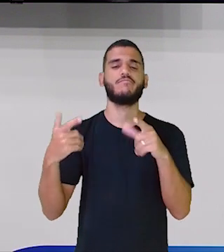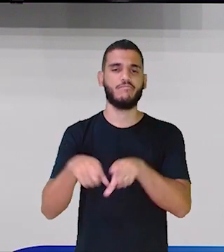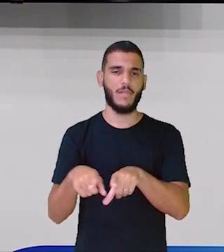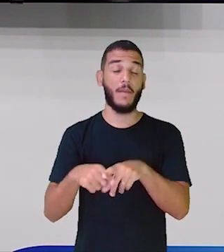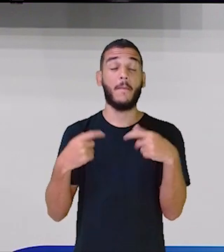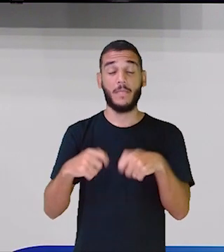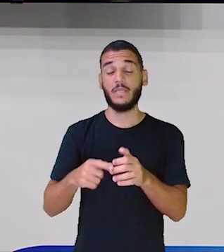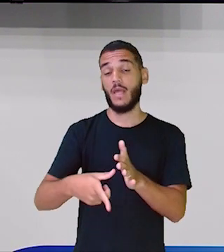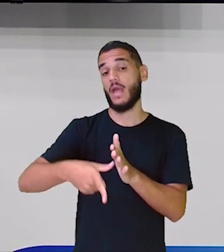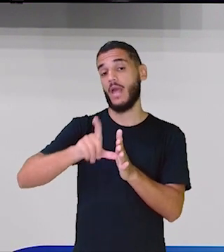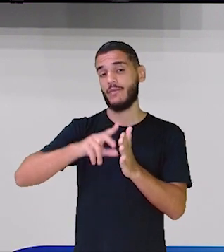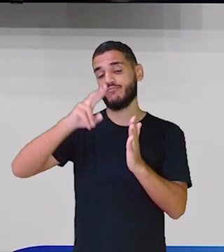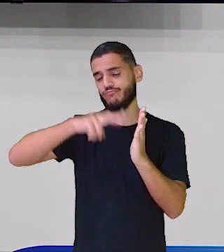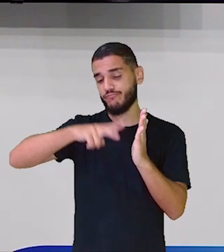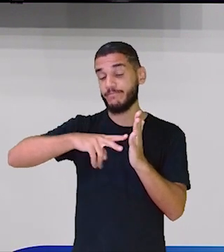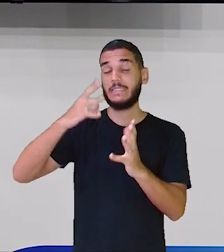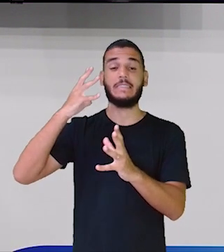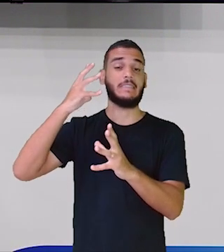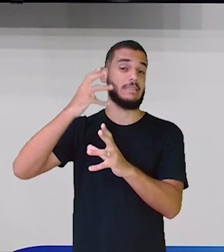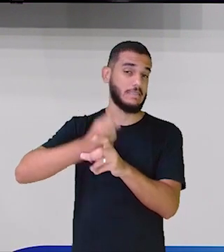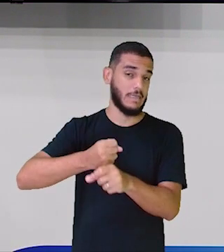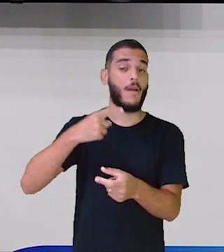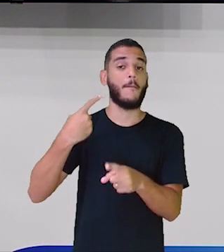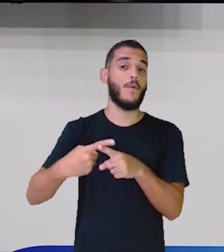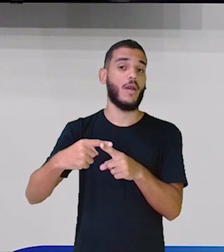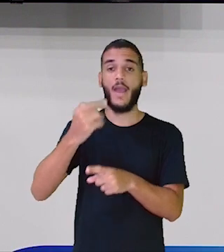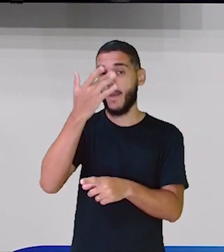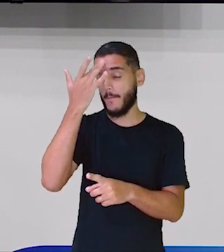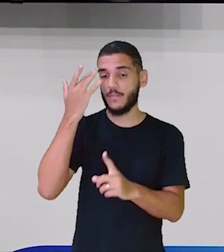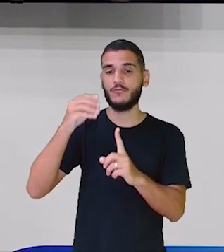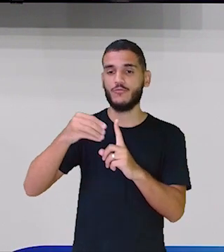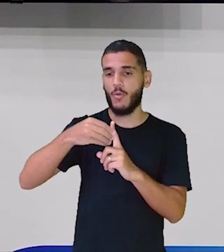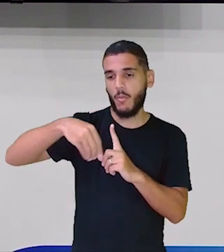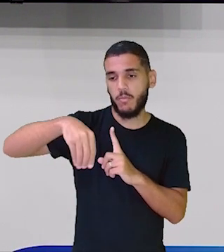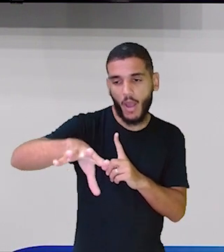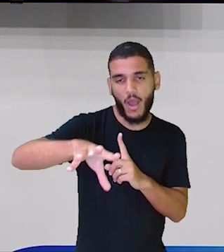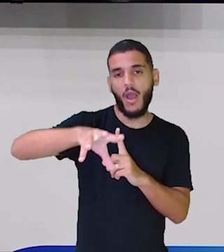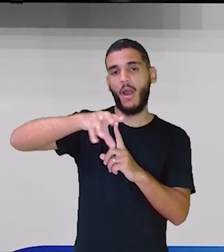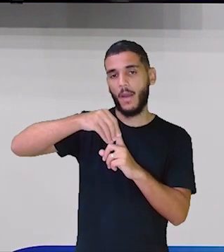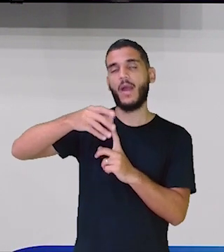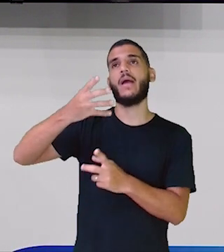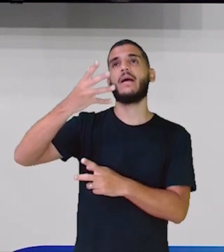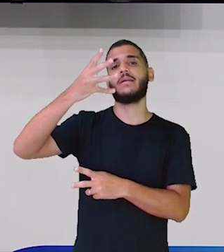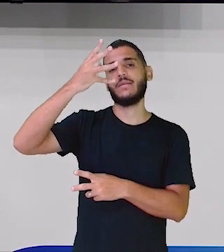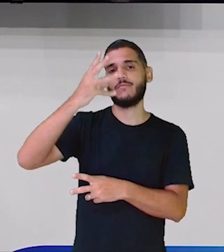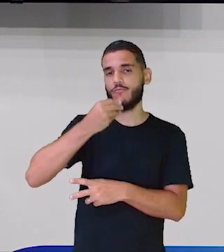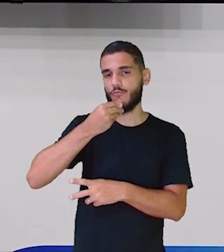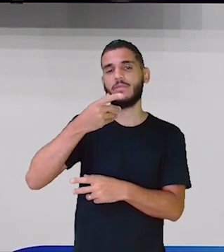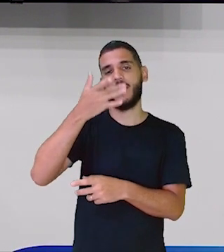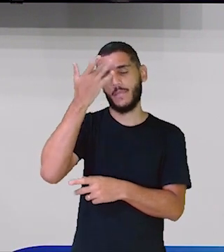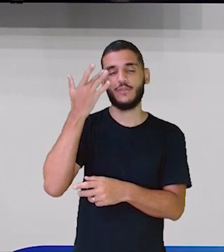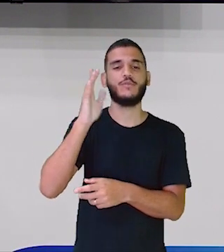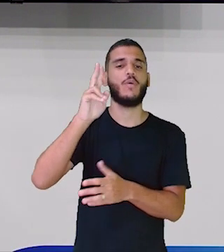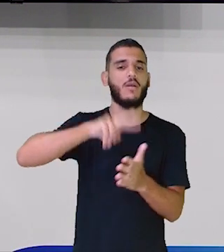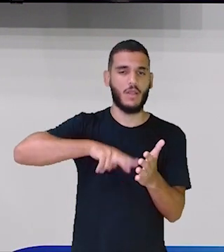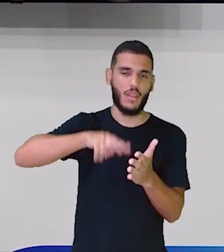mandar, pois você precisa pensar se o interlocutor, no entendimento, na compreensão daquele leitor que vai ler